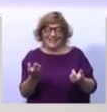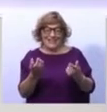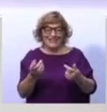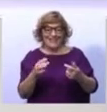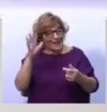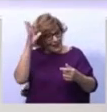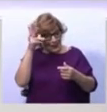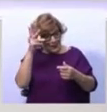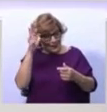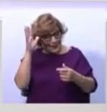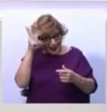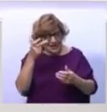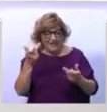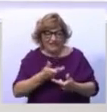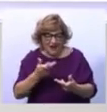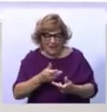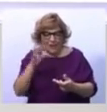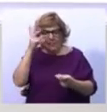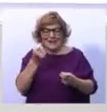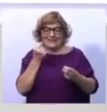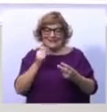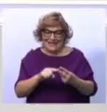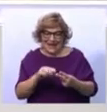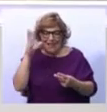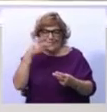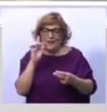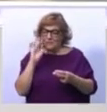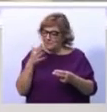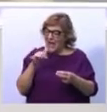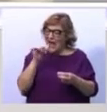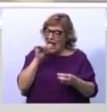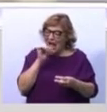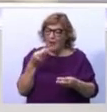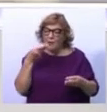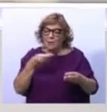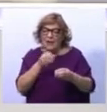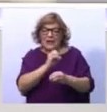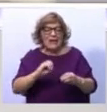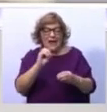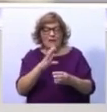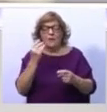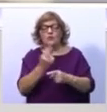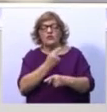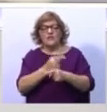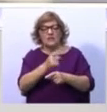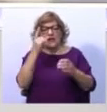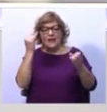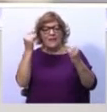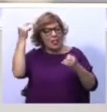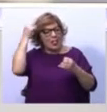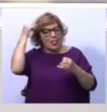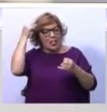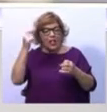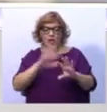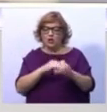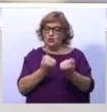sobre o leite. O leite é fraco, o leite seca, o leite tem o aspecto de água, portanto não está a alimentar o bebê. E muitas vezes são estas ideias que são impostas